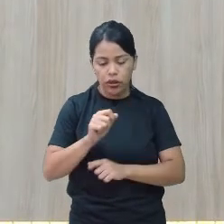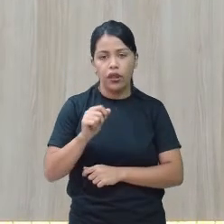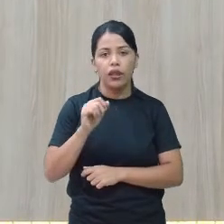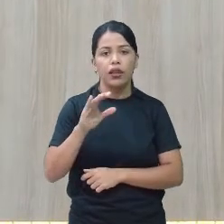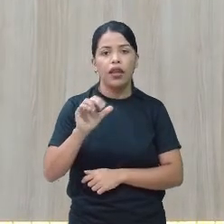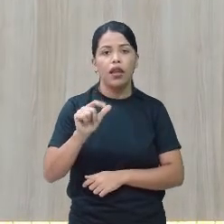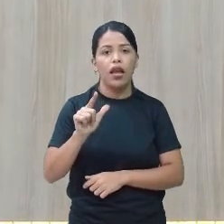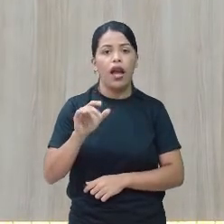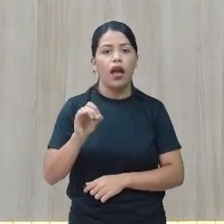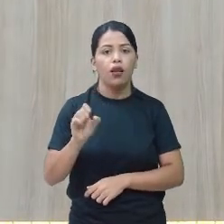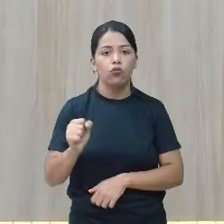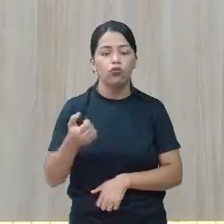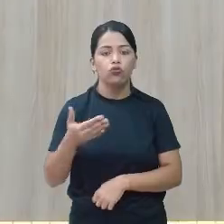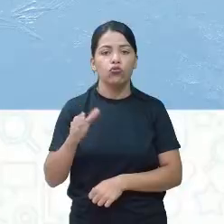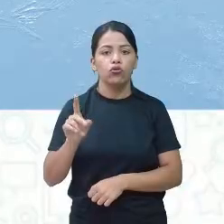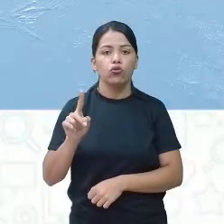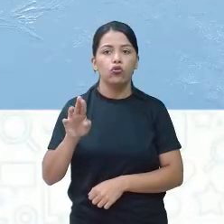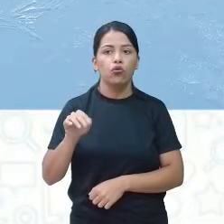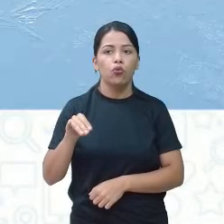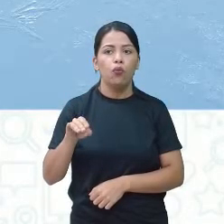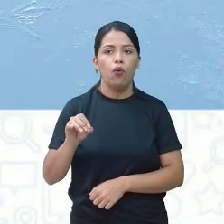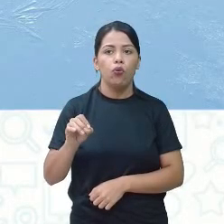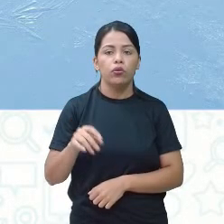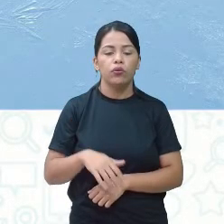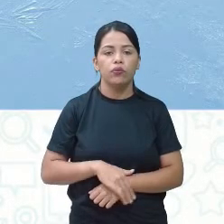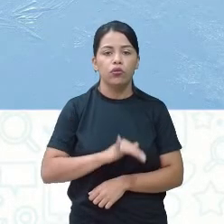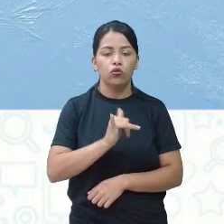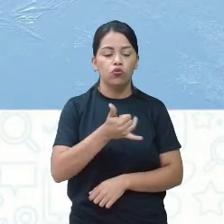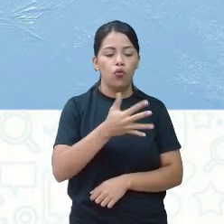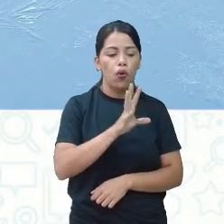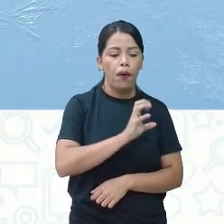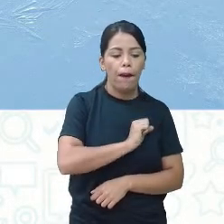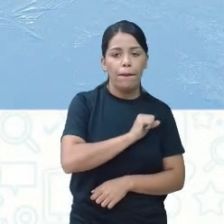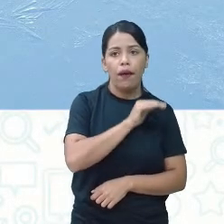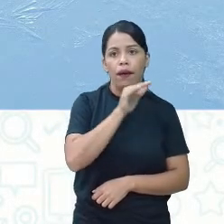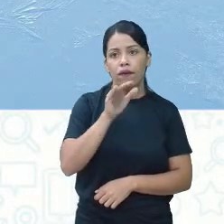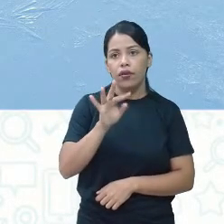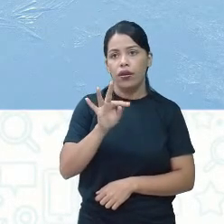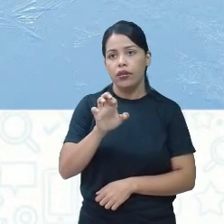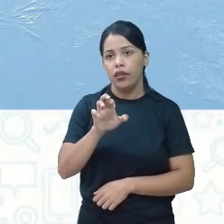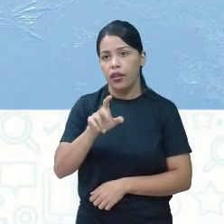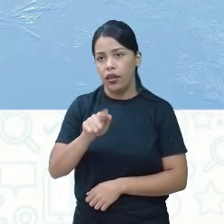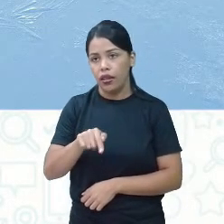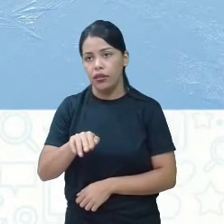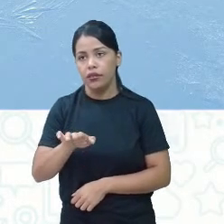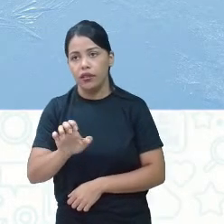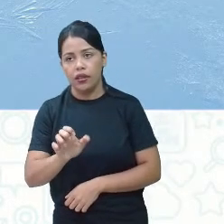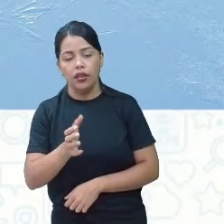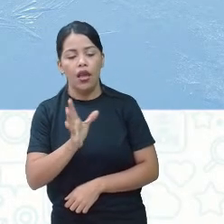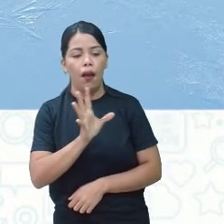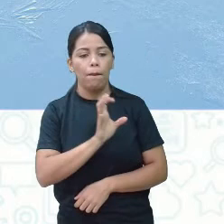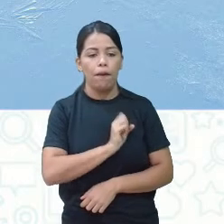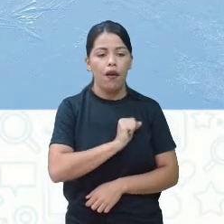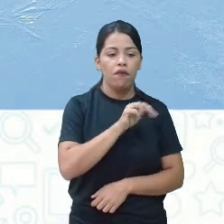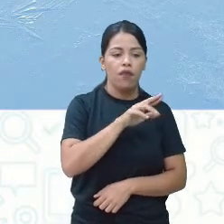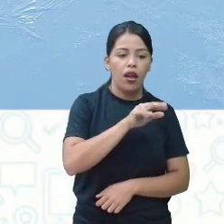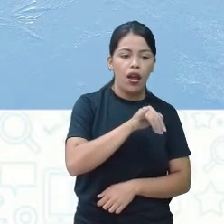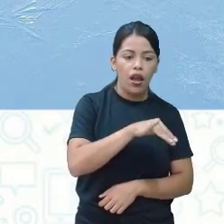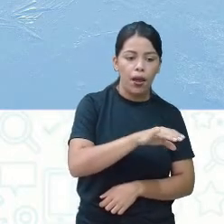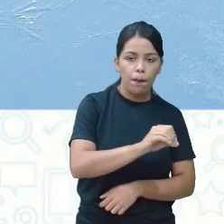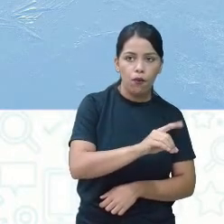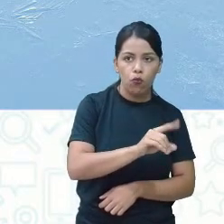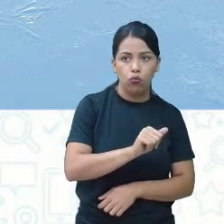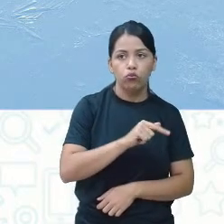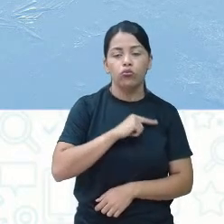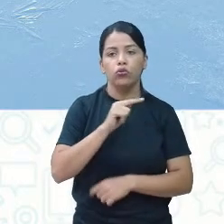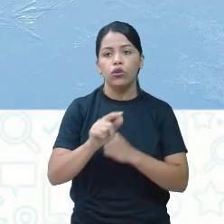poema. Vamos lá. João amava Teresa, que amava Raimundo, que amava Maria, que amava Joaquim,